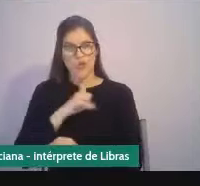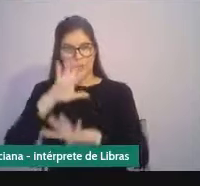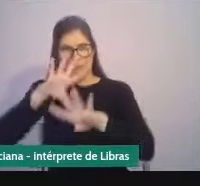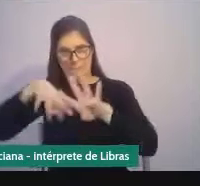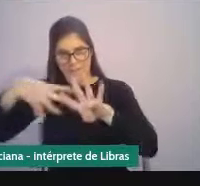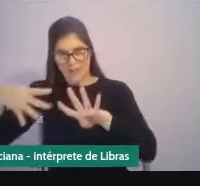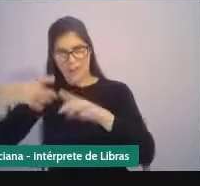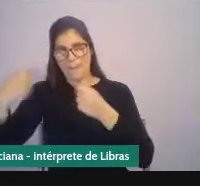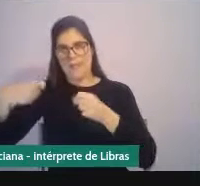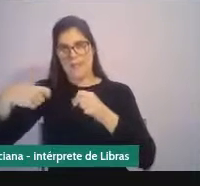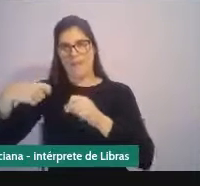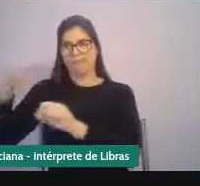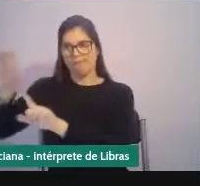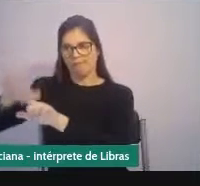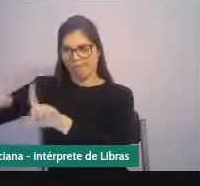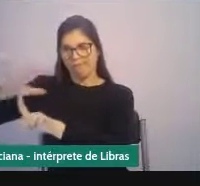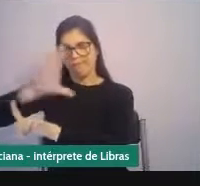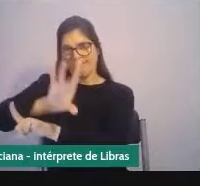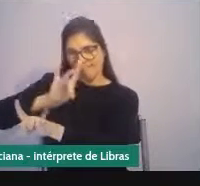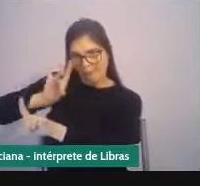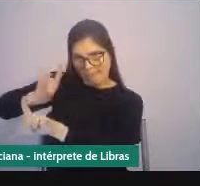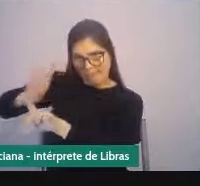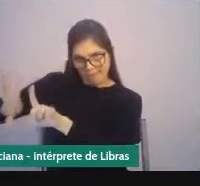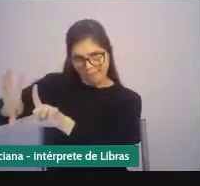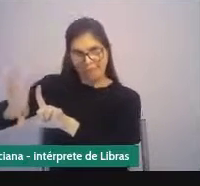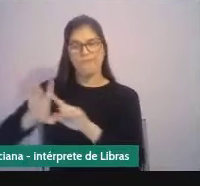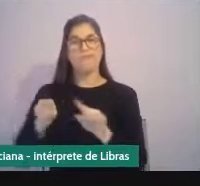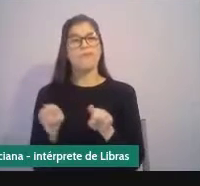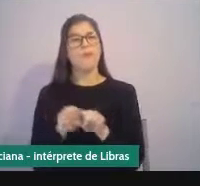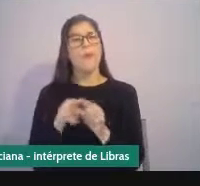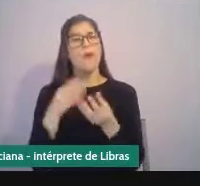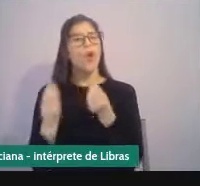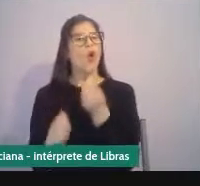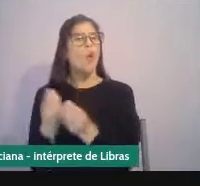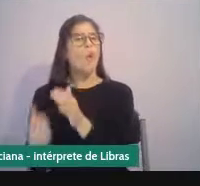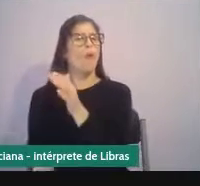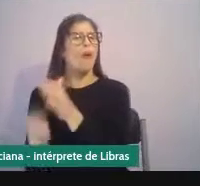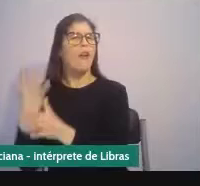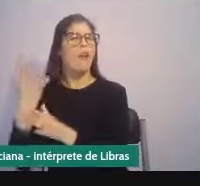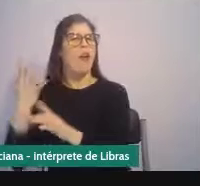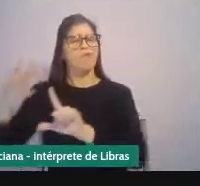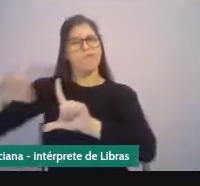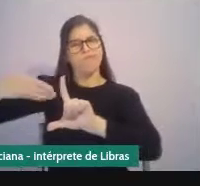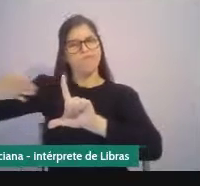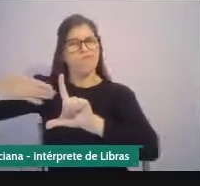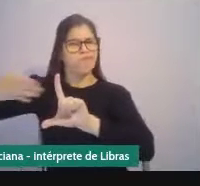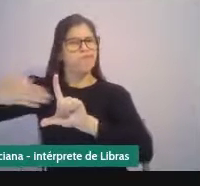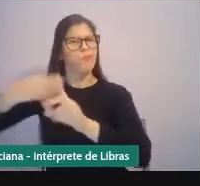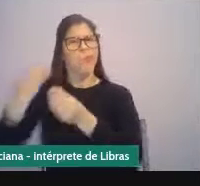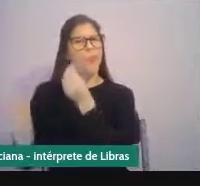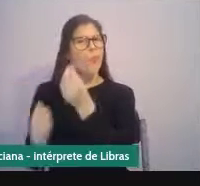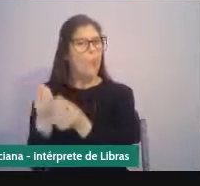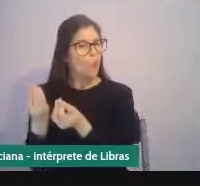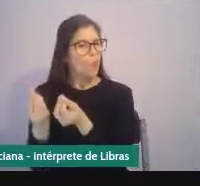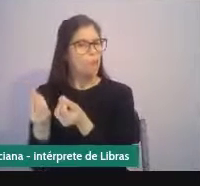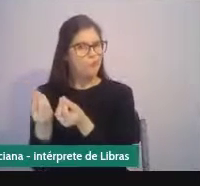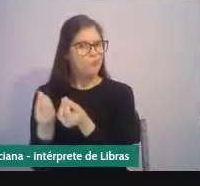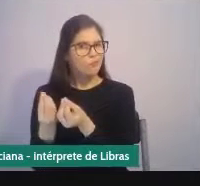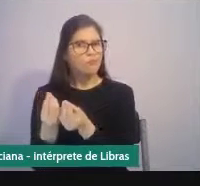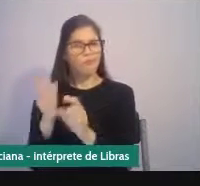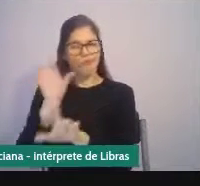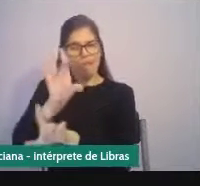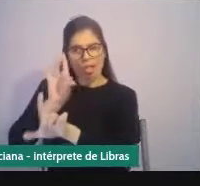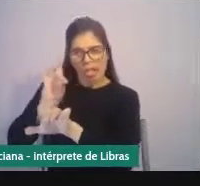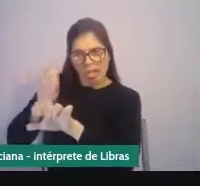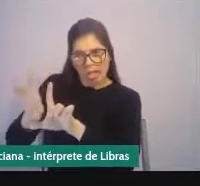ambientes virtuais. Na etapa, então, de criação dos ambientes virtuais, foram inseridos os objetos de aprendizagem produzidos